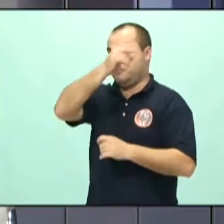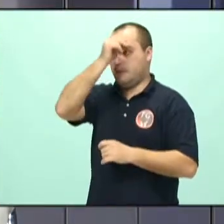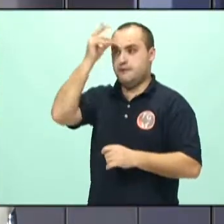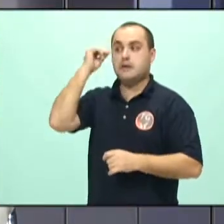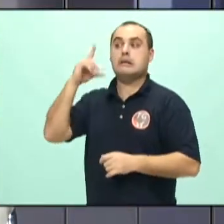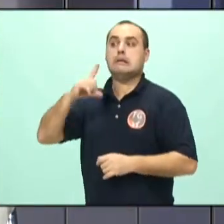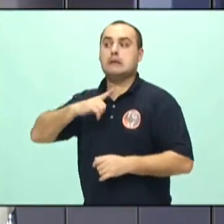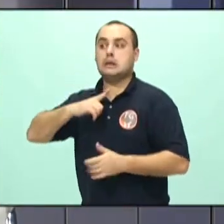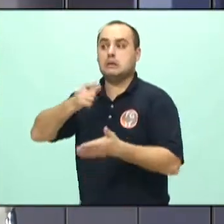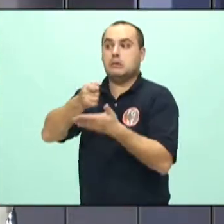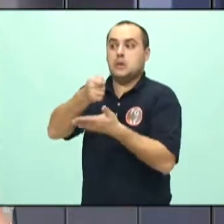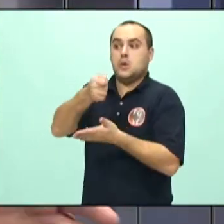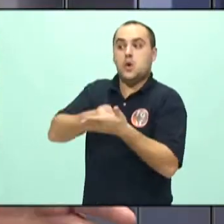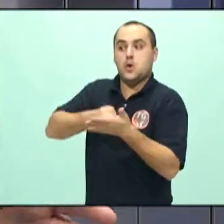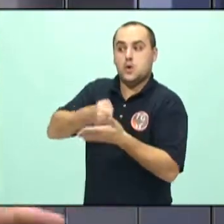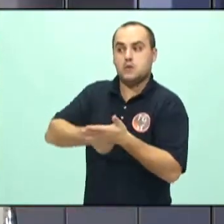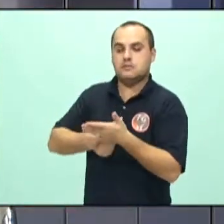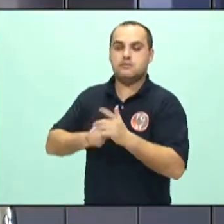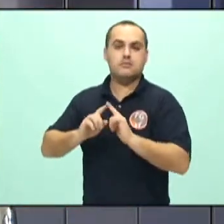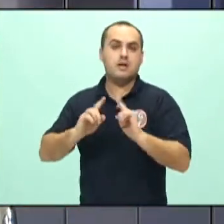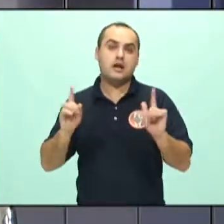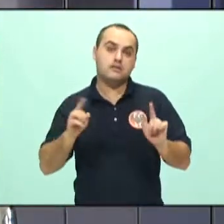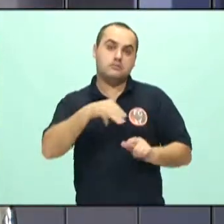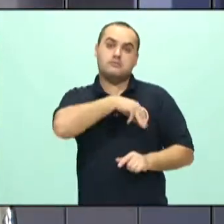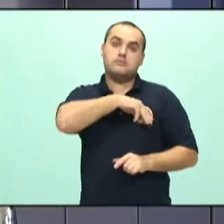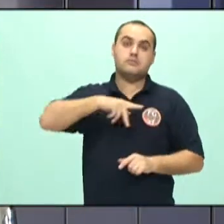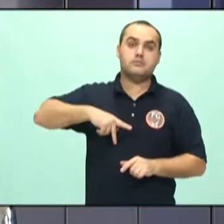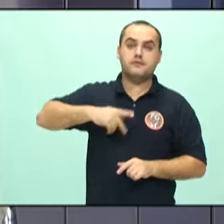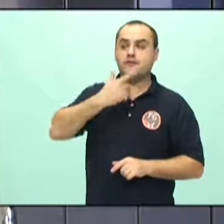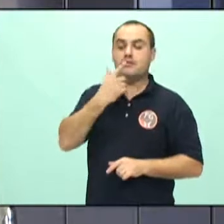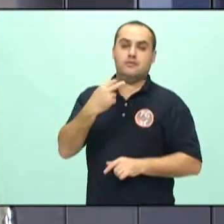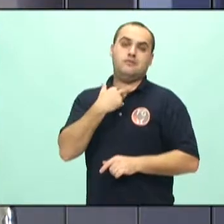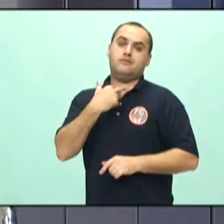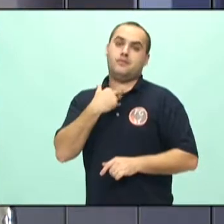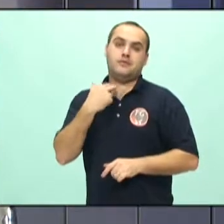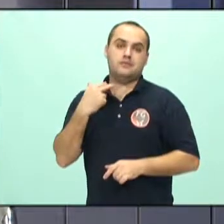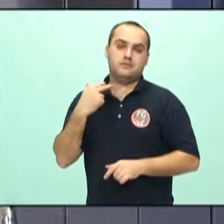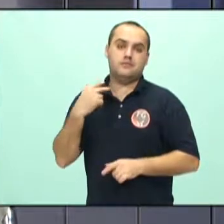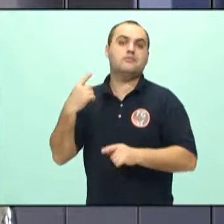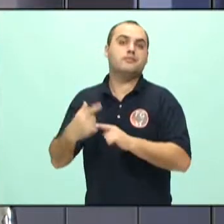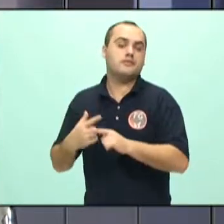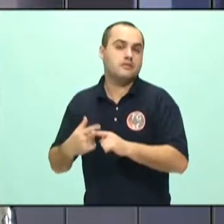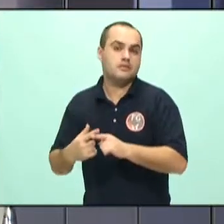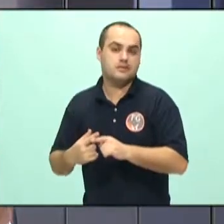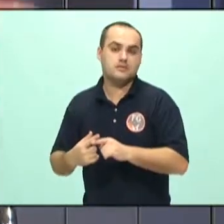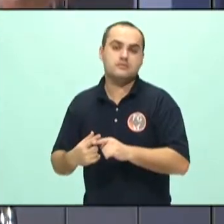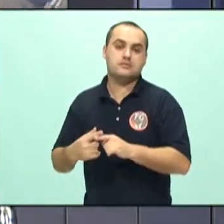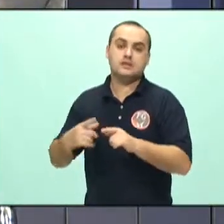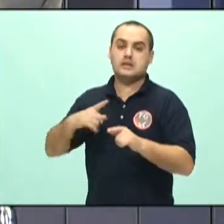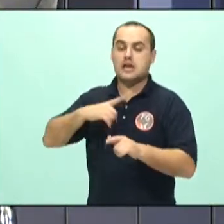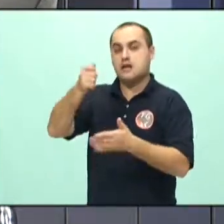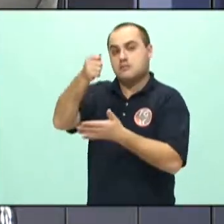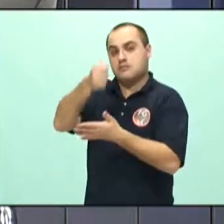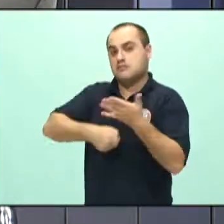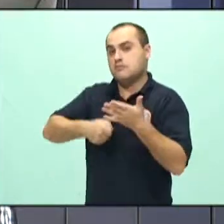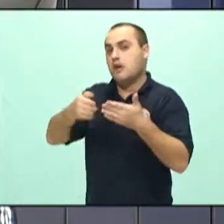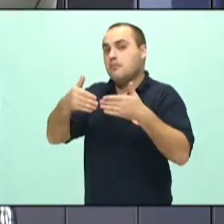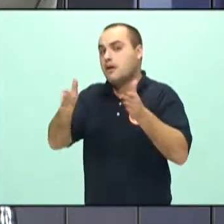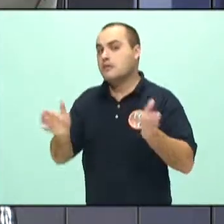conseguiu. O Ministério Público impediu o concurso público para contratar mais médicos, porque afirma que tem um concurso em aberto